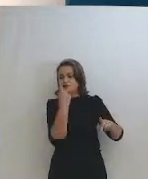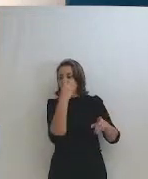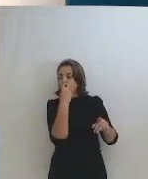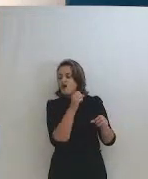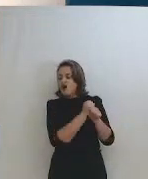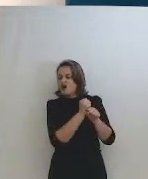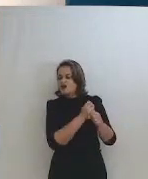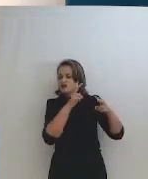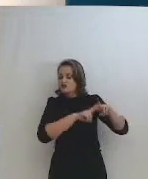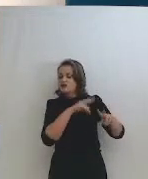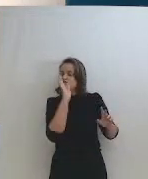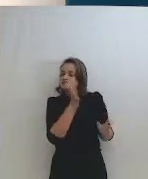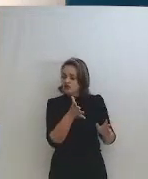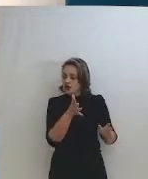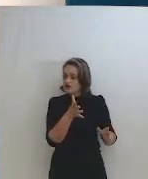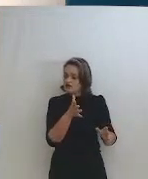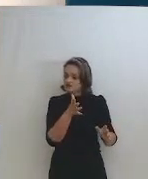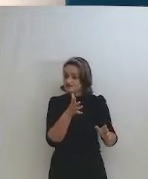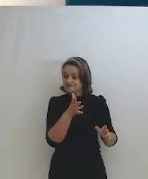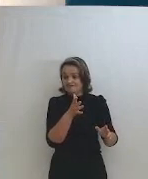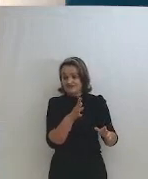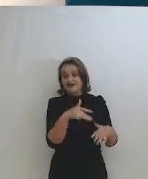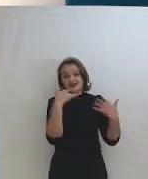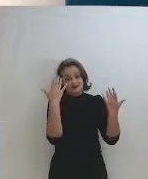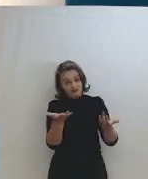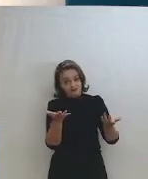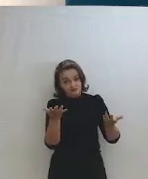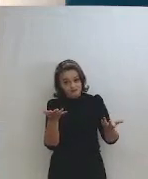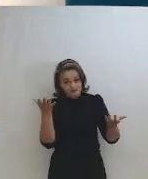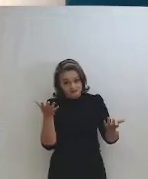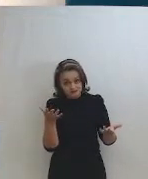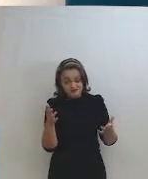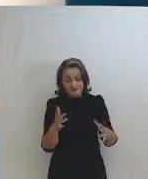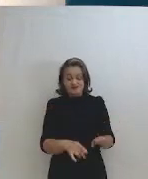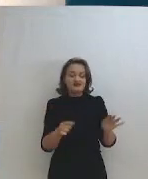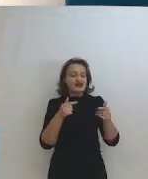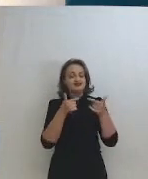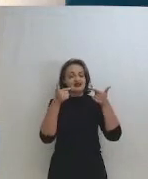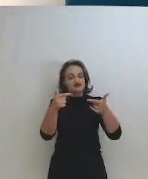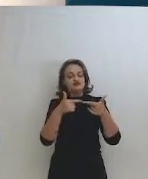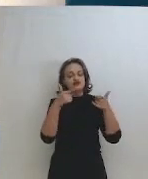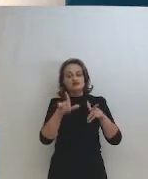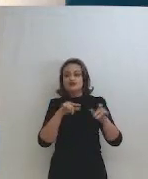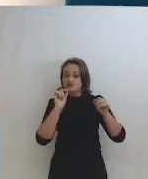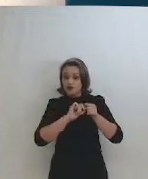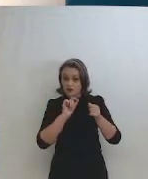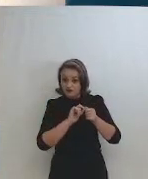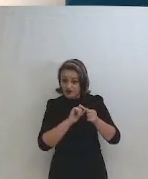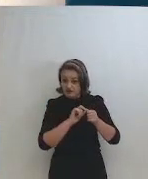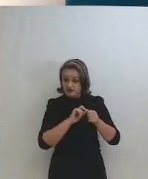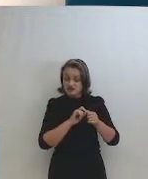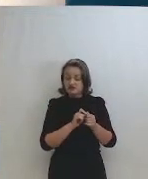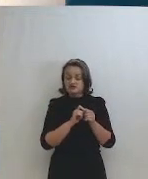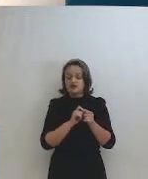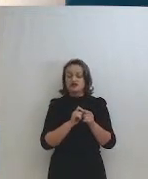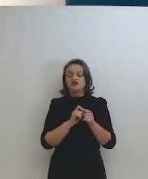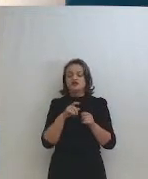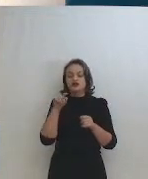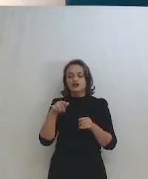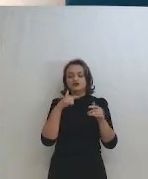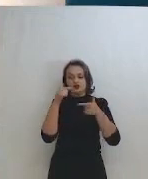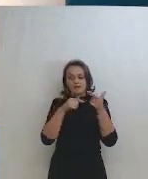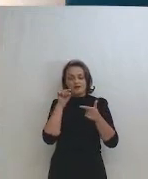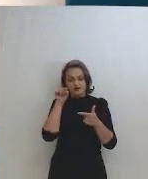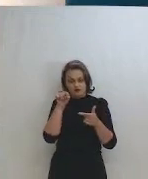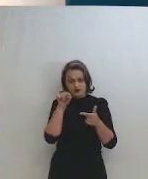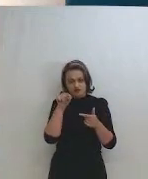instrução processual? Ou seja, as alterações que efetuaram, que foram feitas no pacote de crime com relação a este